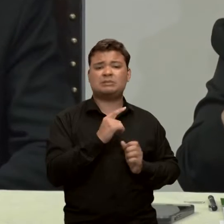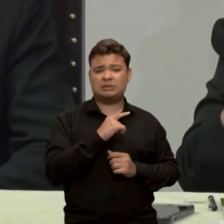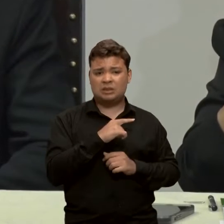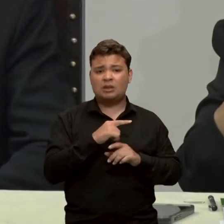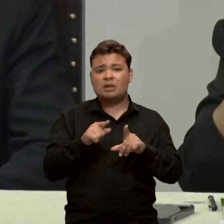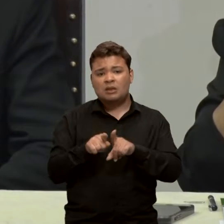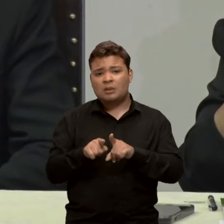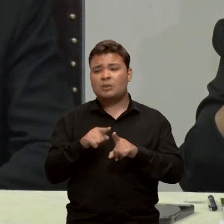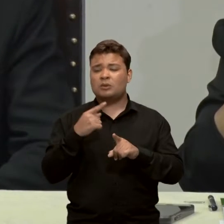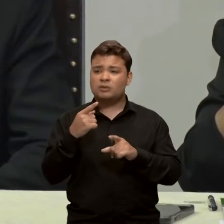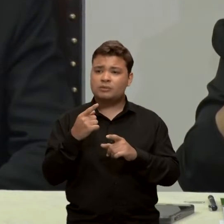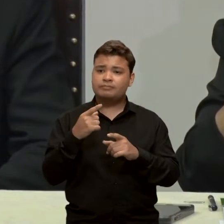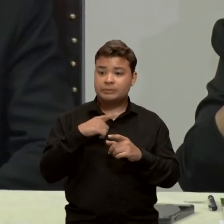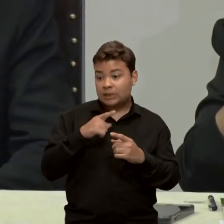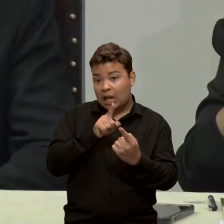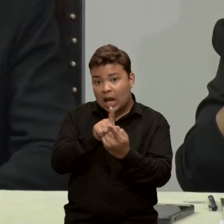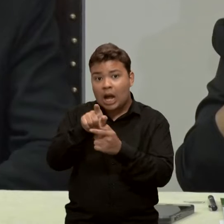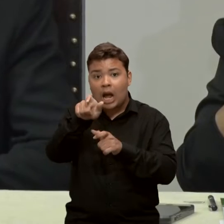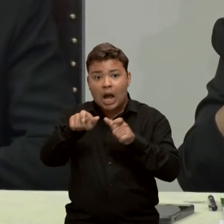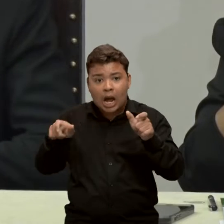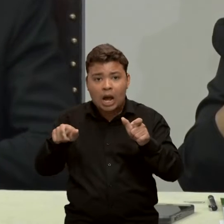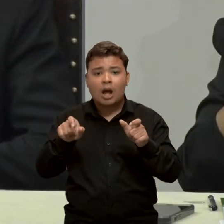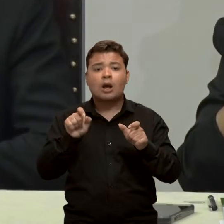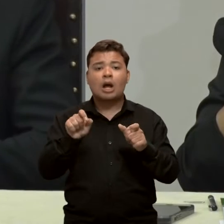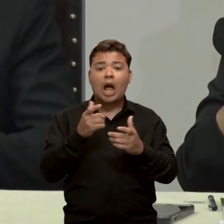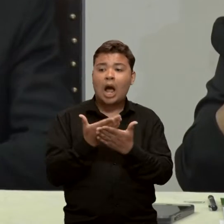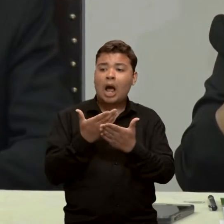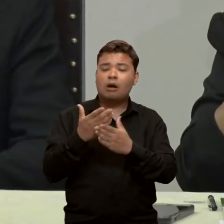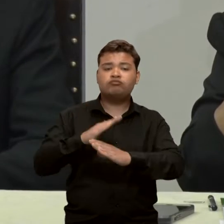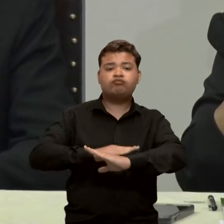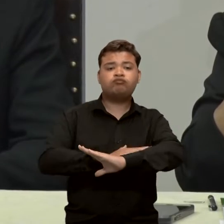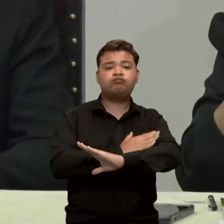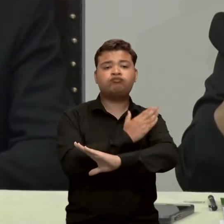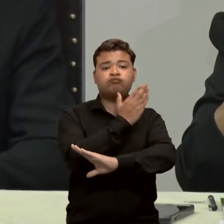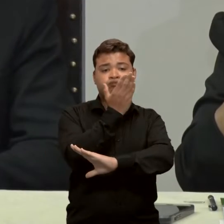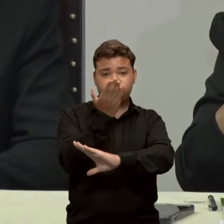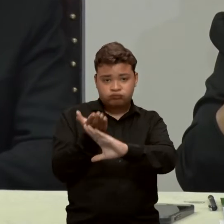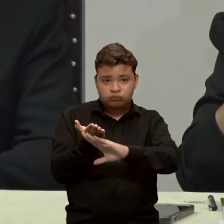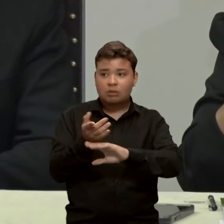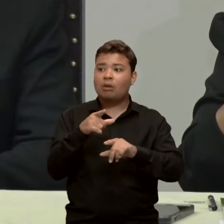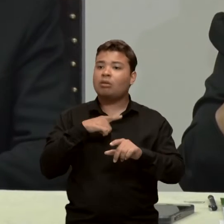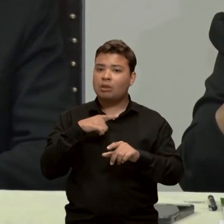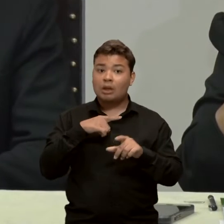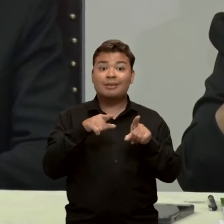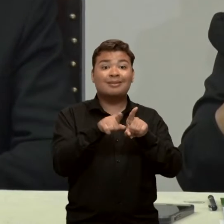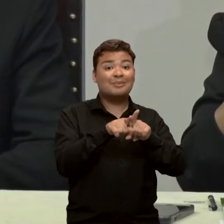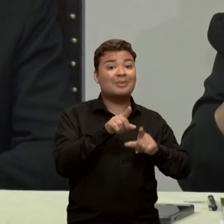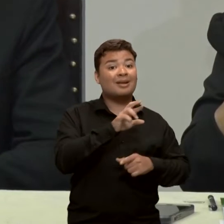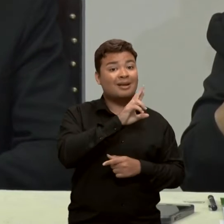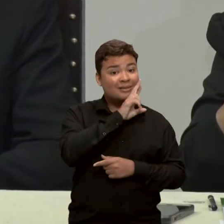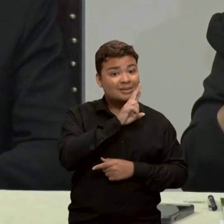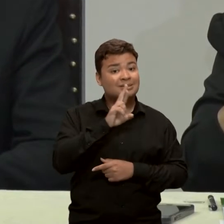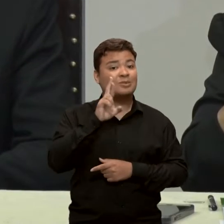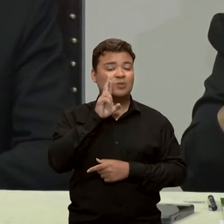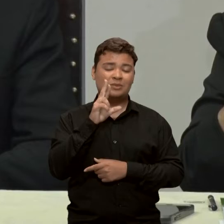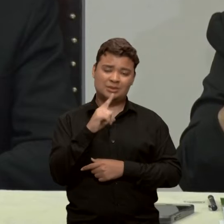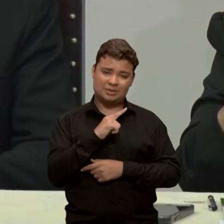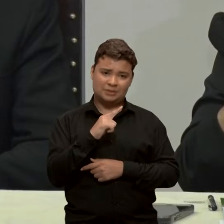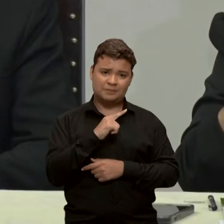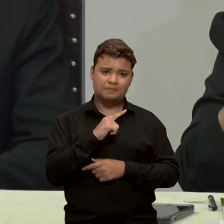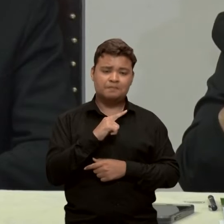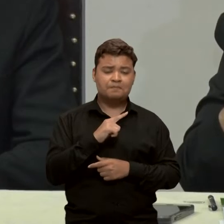atendemos o regime de tempo integral em todos os nossos campos, e nós temos então um restaurante também. Só que, dado,